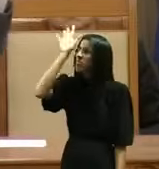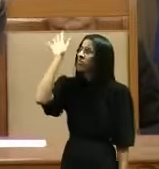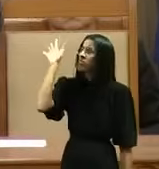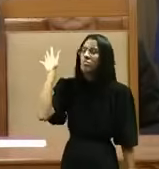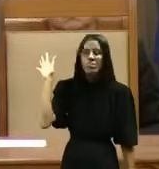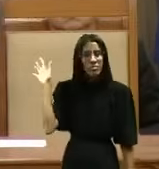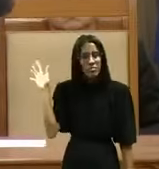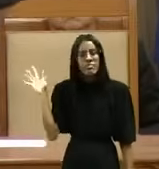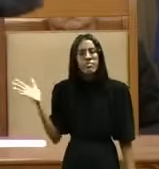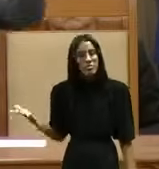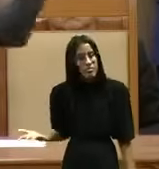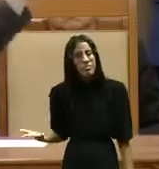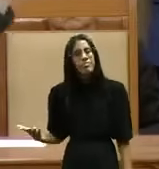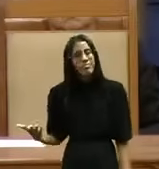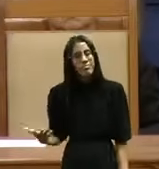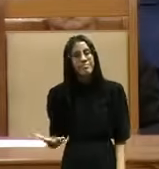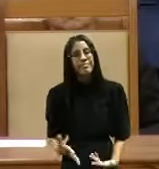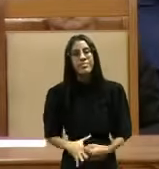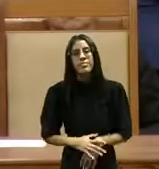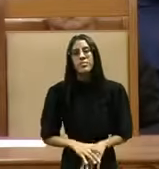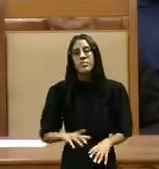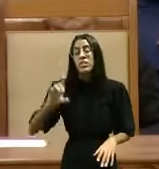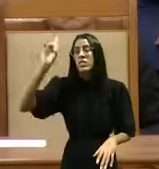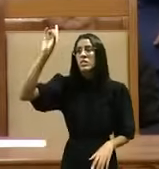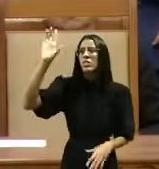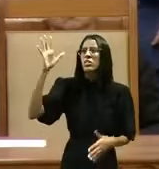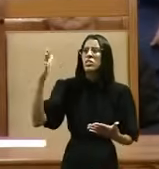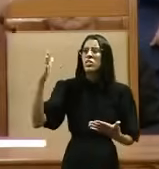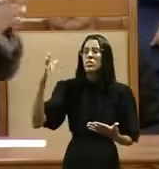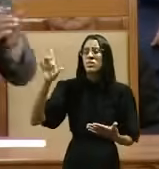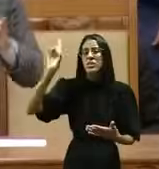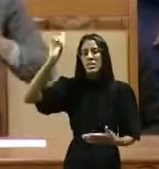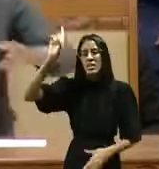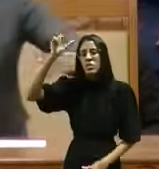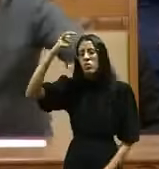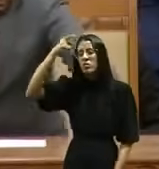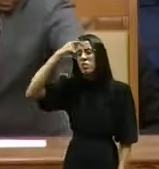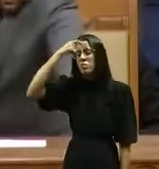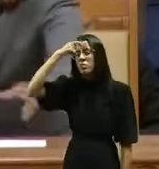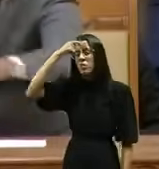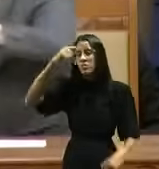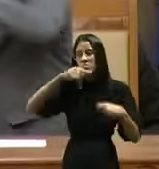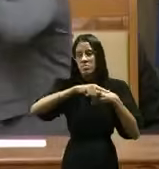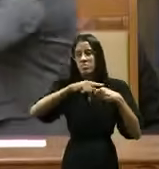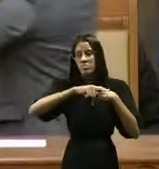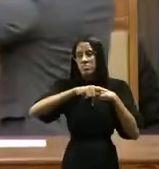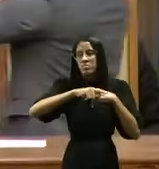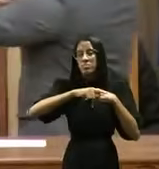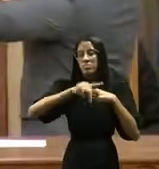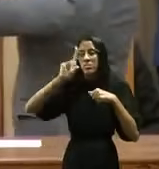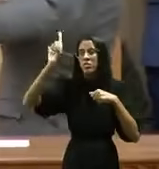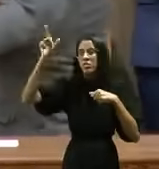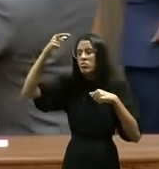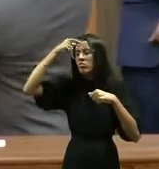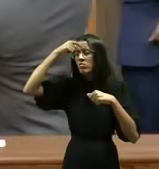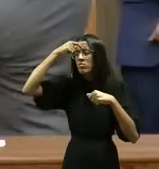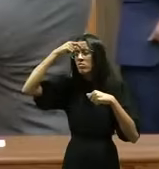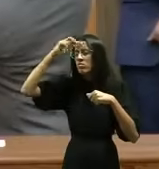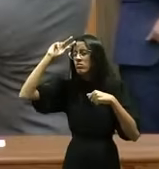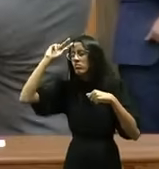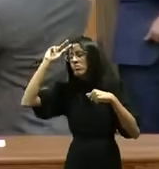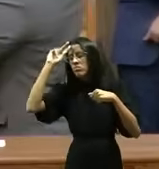Olhe para cá Deus tirou a mente Medíocre de Pedro e agora o Senhor Deus estava ampliando a visão